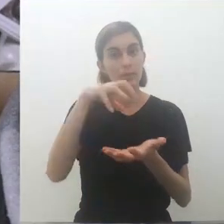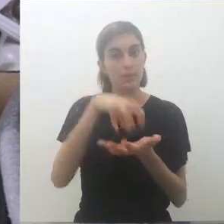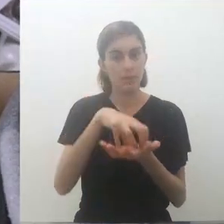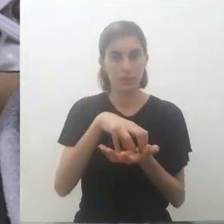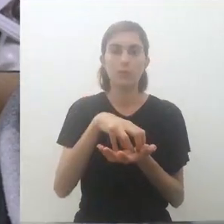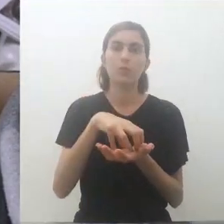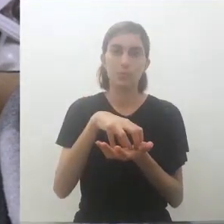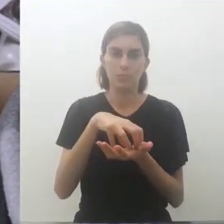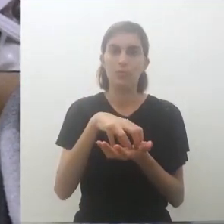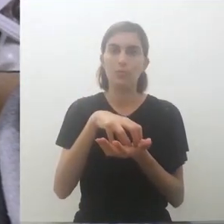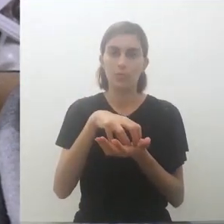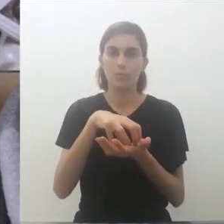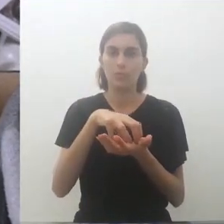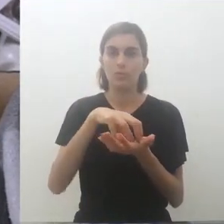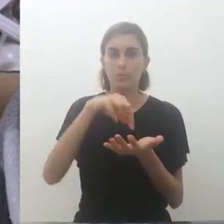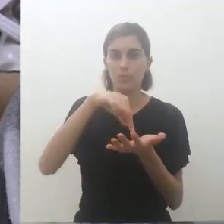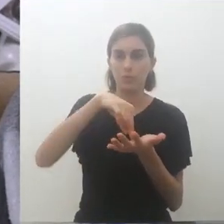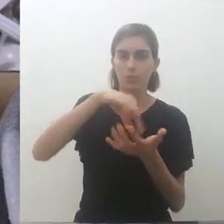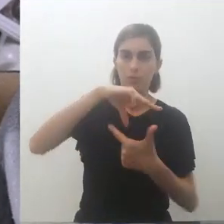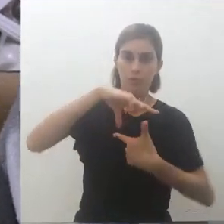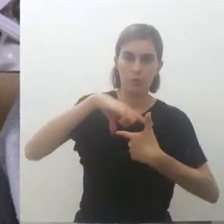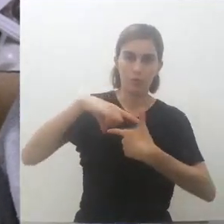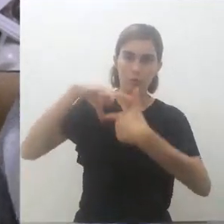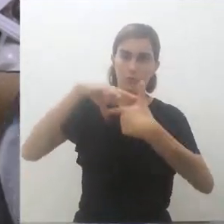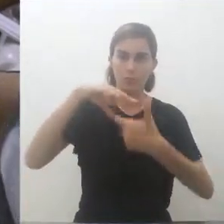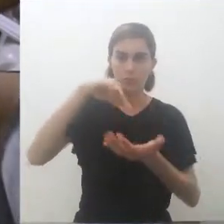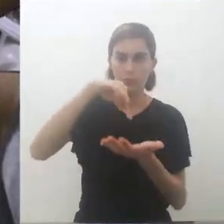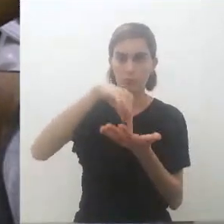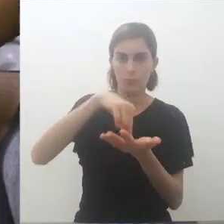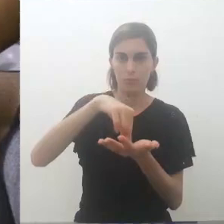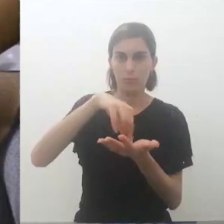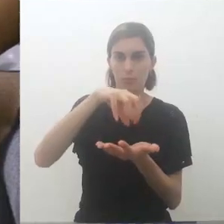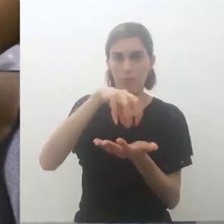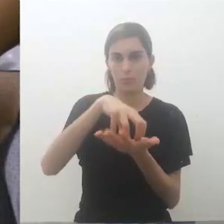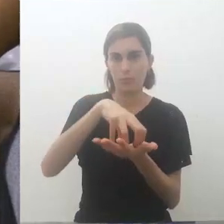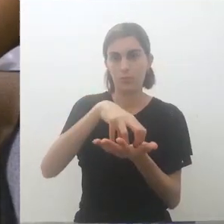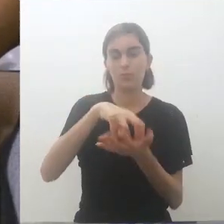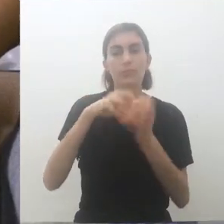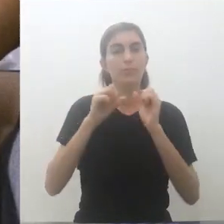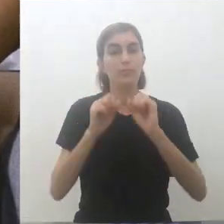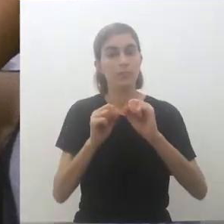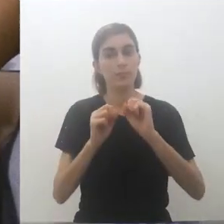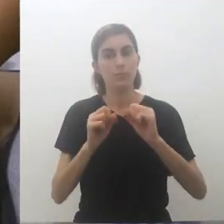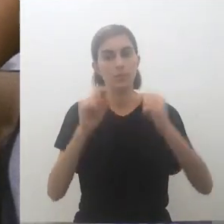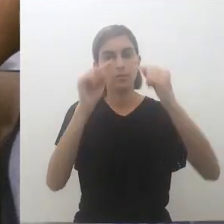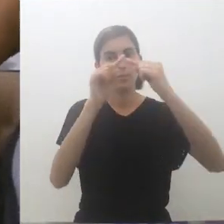centro geométrico, estaria aqui. Eu posso alinhar